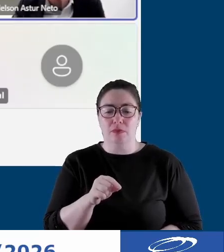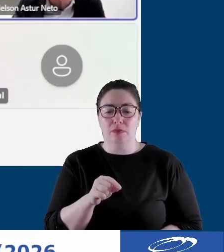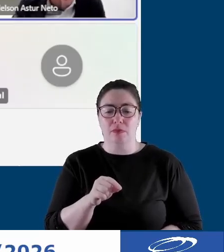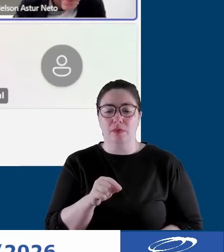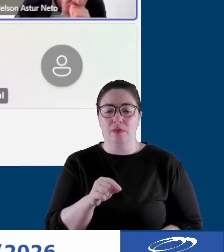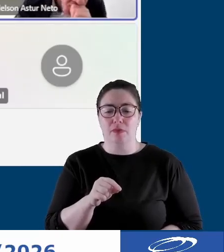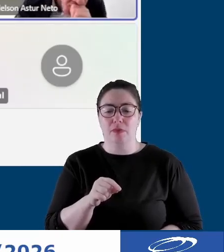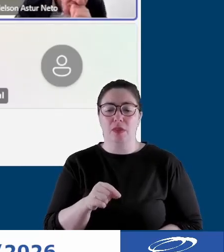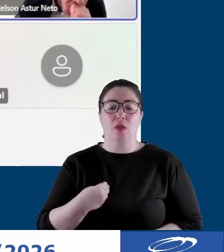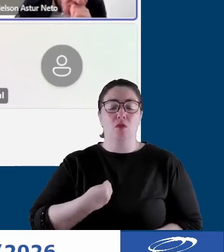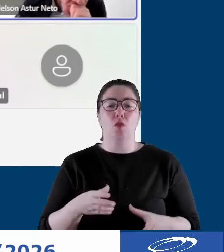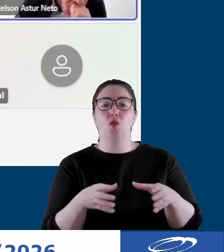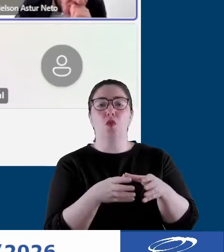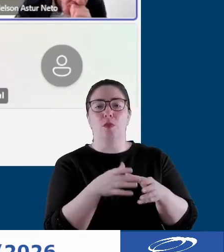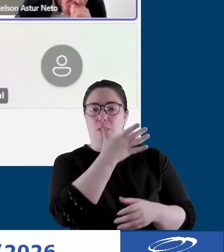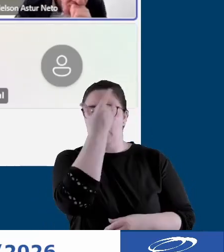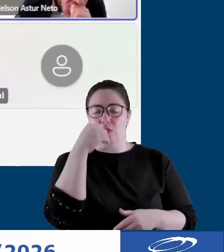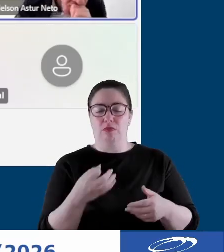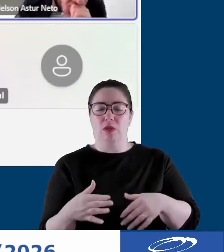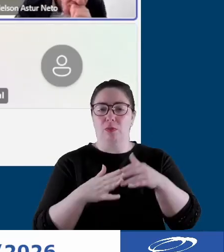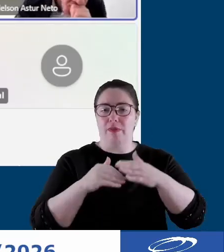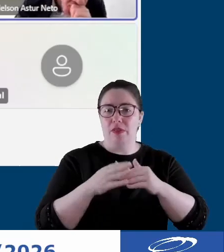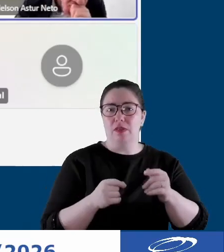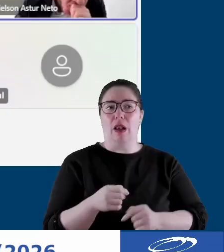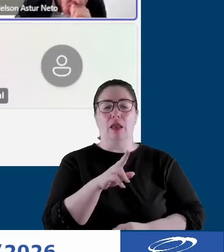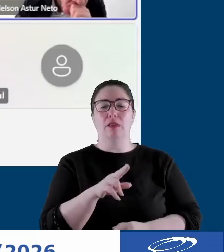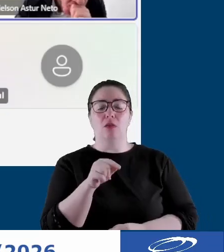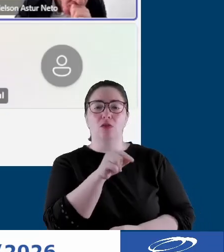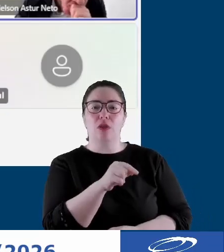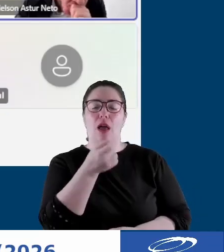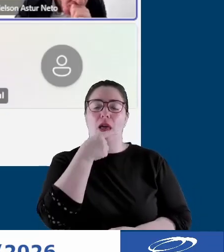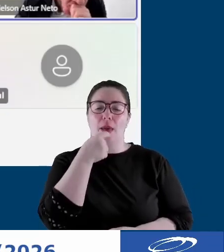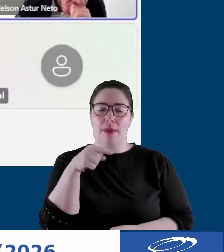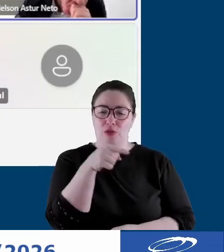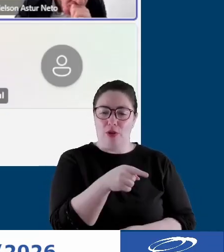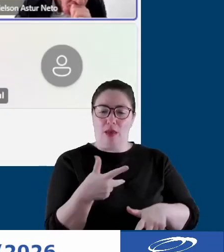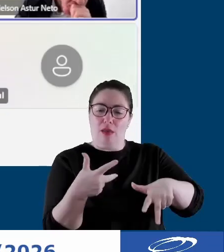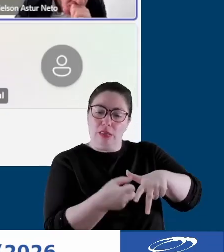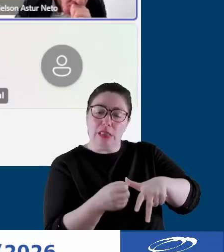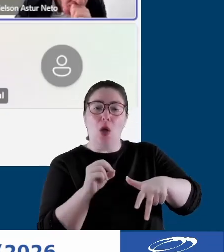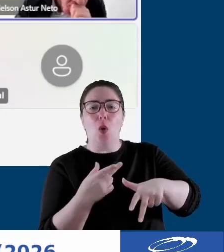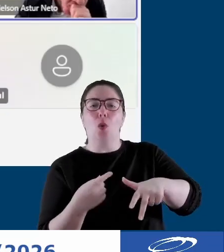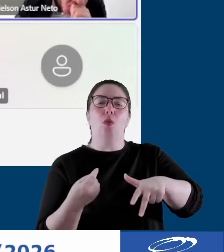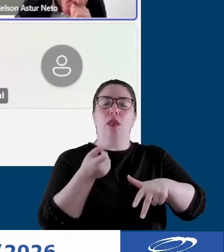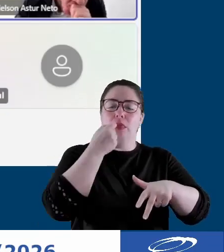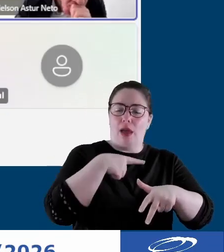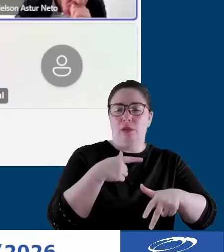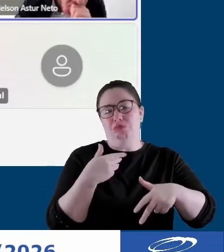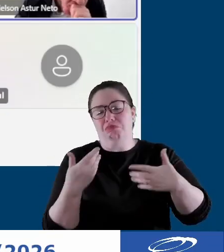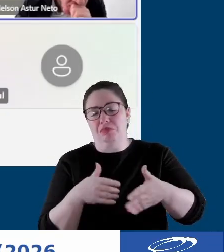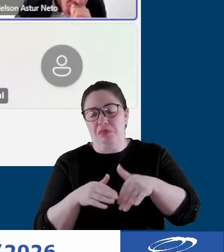AO. E aí um exemplo de uma infecção primária, uma espondilocite cervical, que evoluiu por